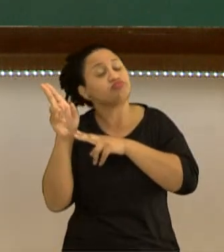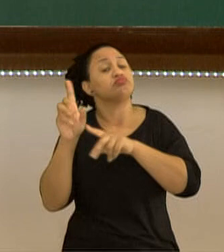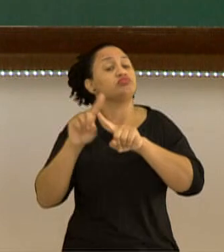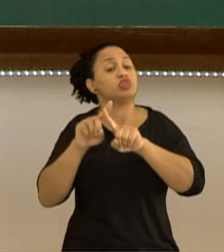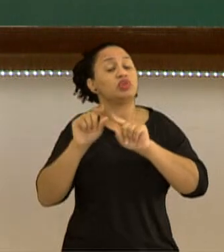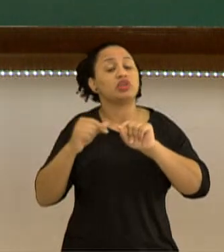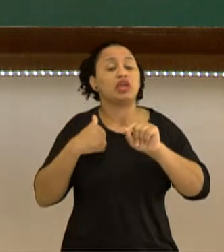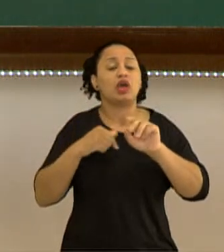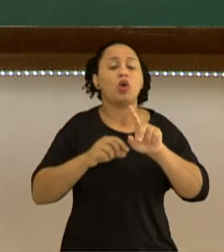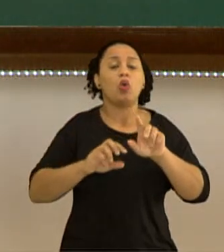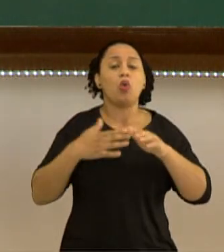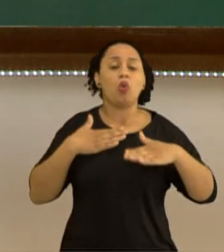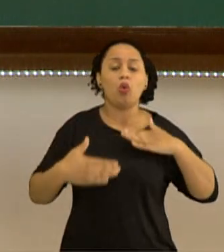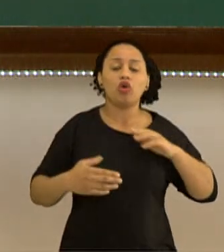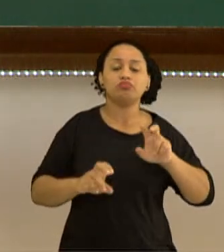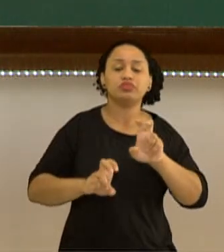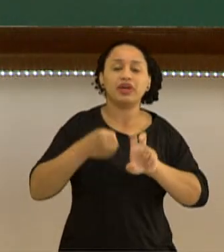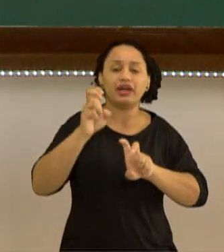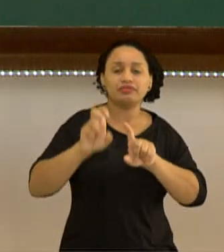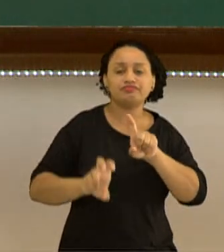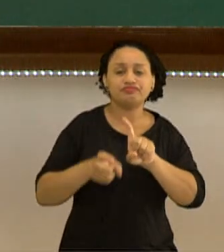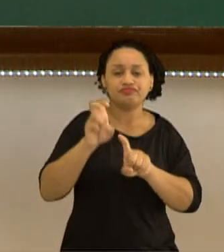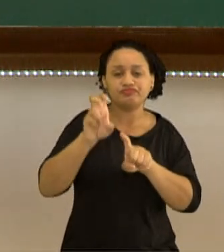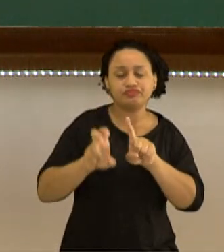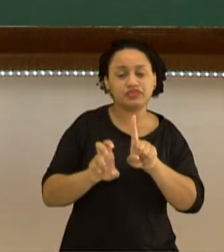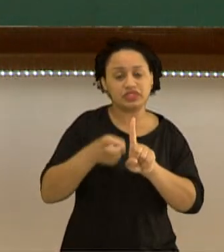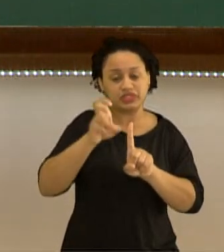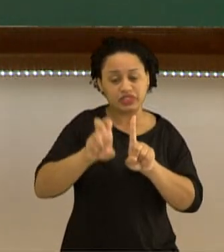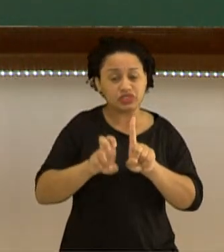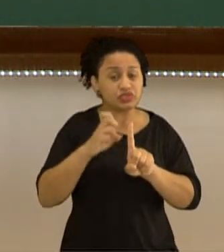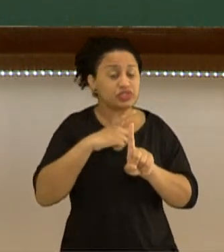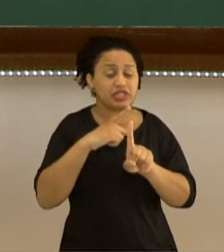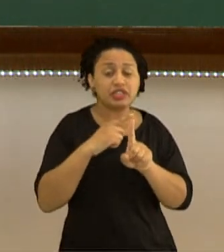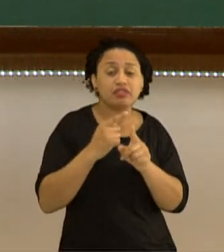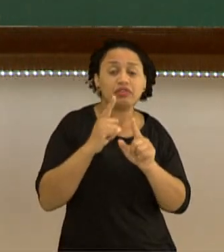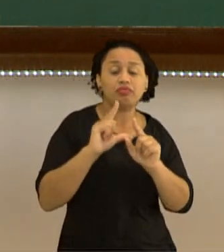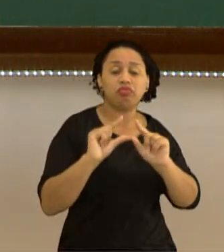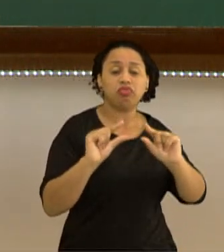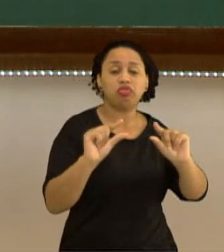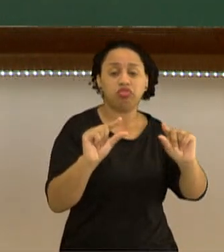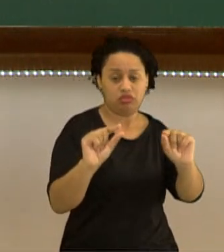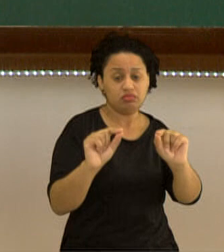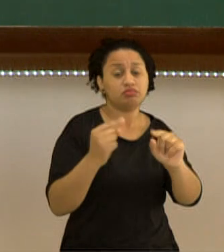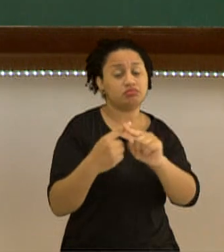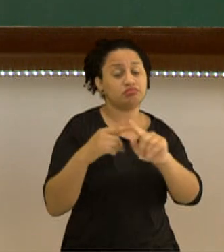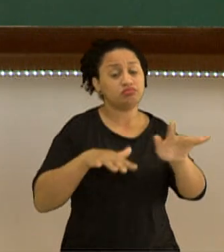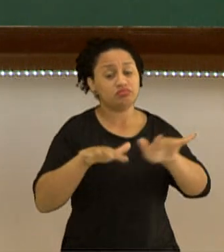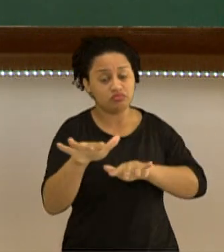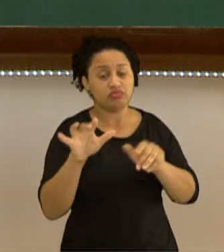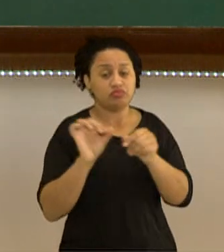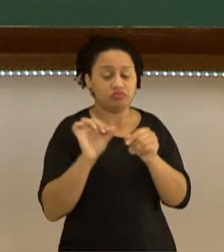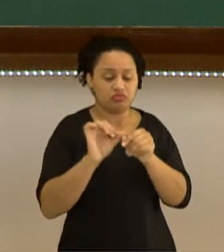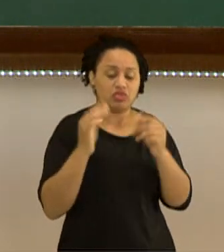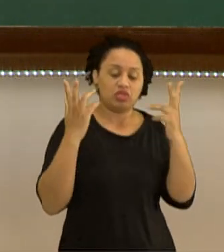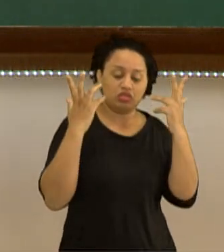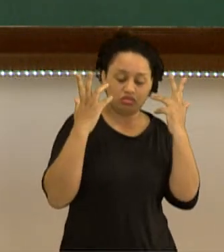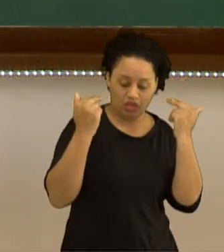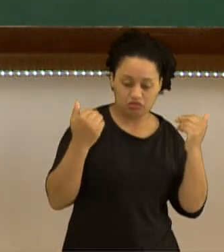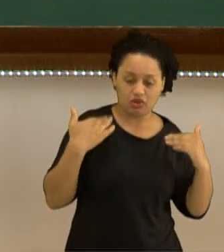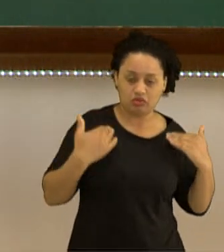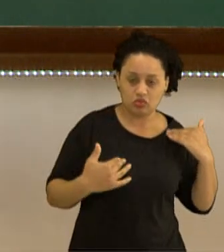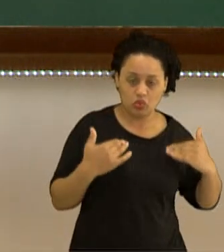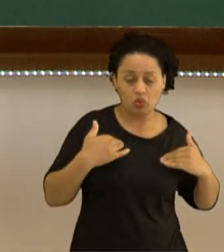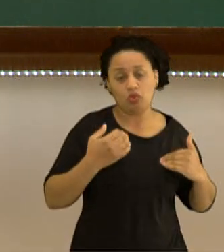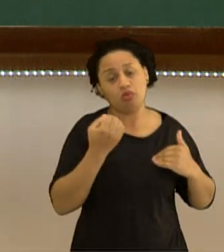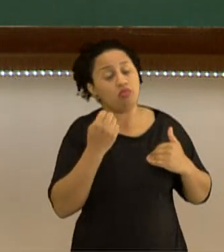né? Nosso organismo, nosso corpo, ele realiza certos movimentos, né? Esses movimentos podem ser movimentos voluntários ou